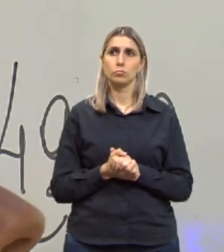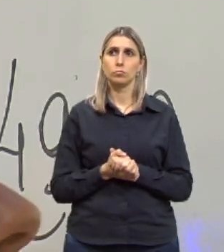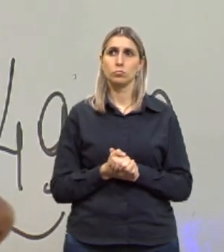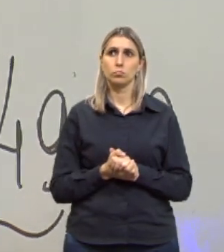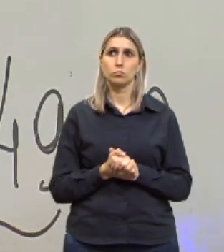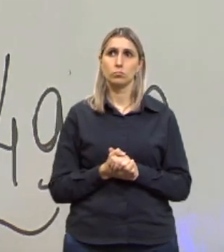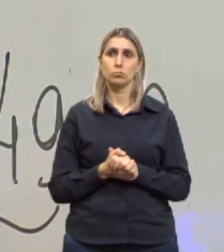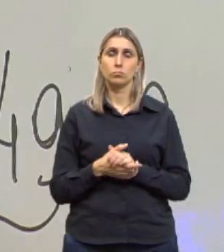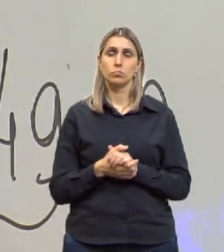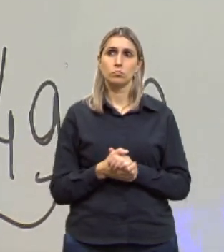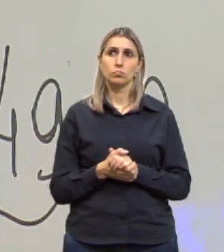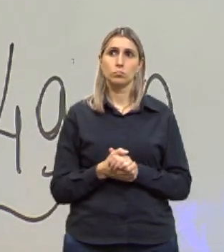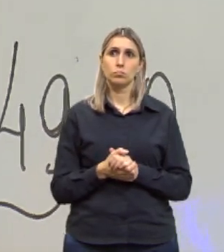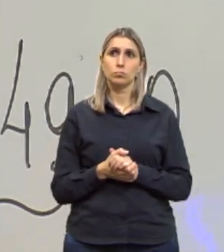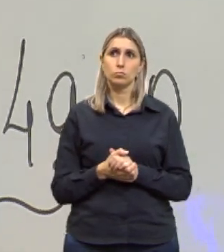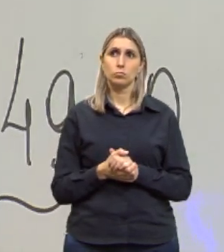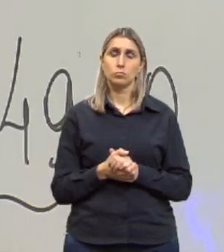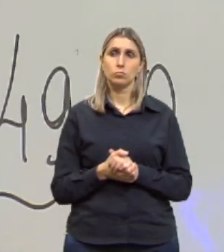Então vamos lá.